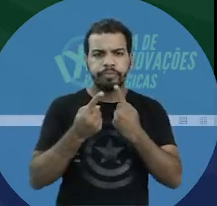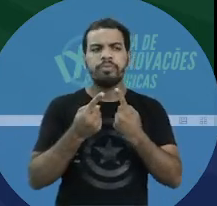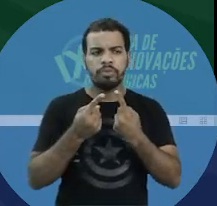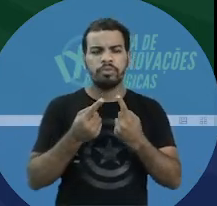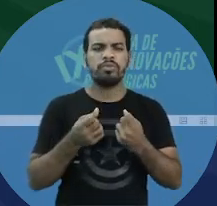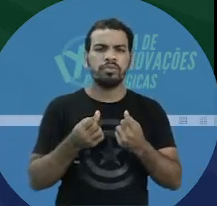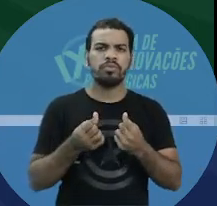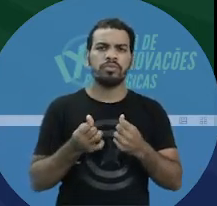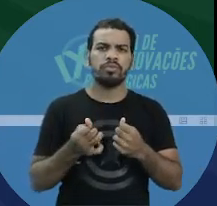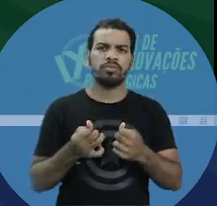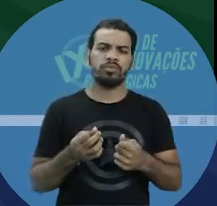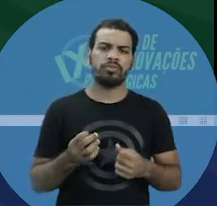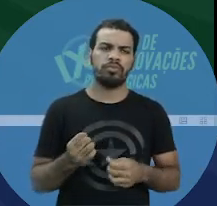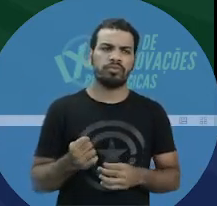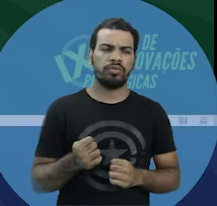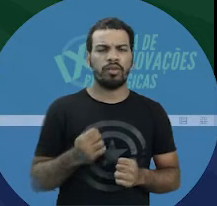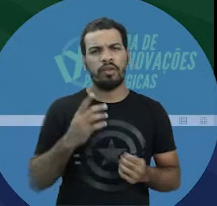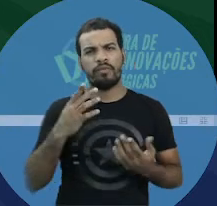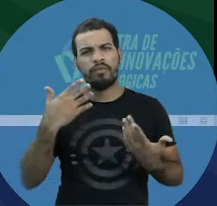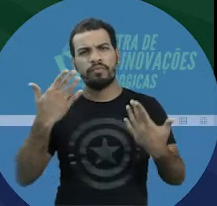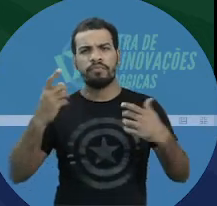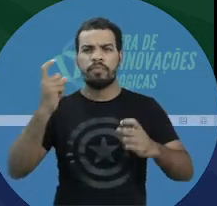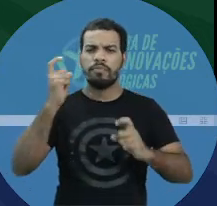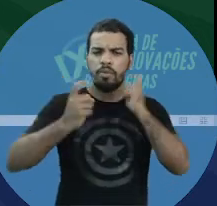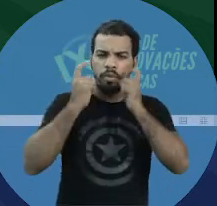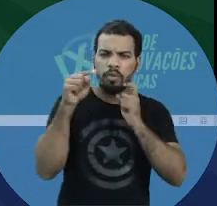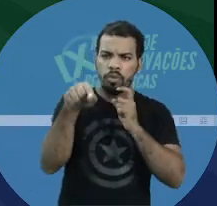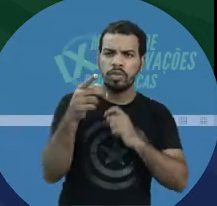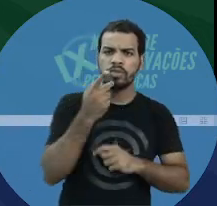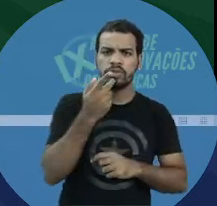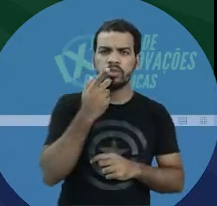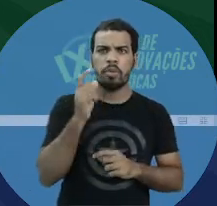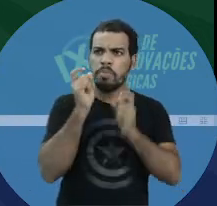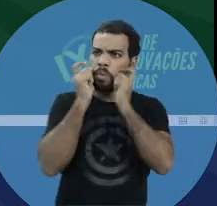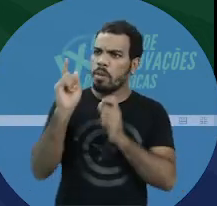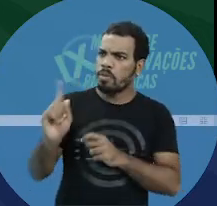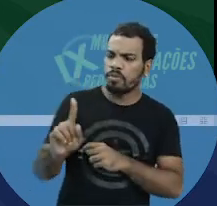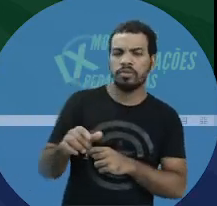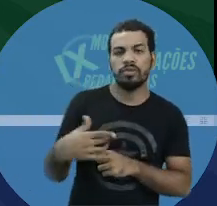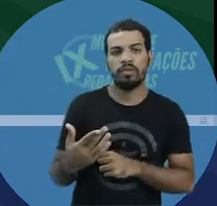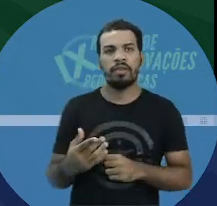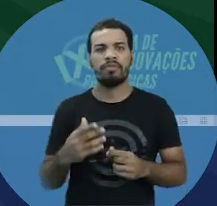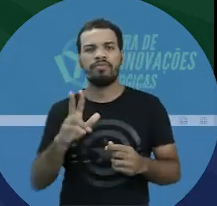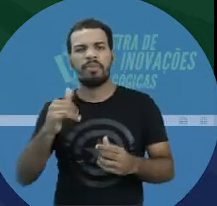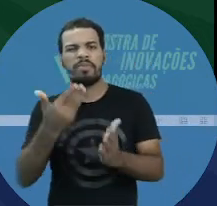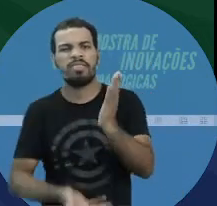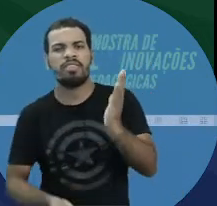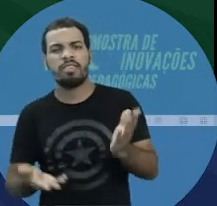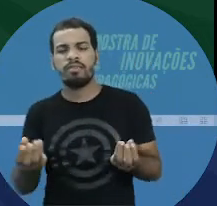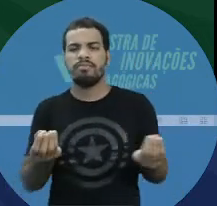às vezes, preocupada com isso, e perguntaram, professora, mas você está preocupada? Eu disse, você vai perder, enfim.